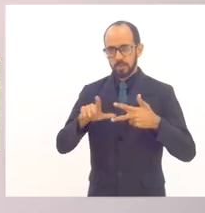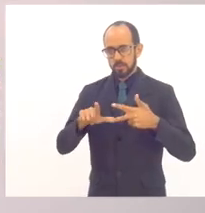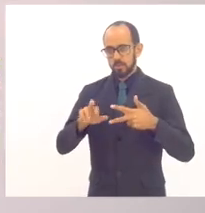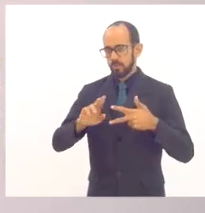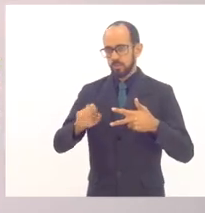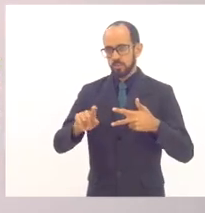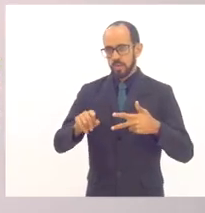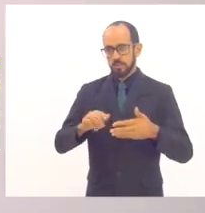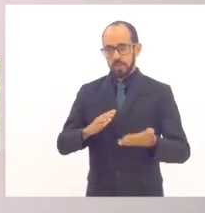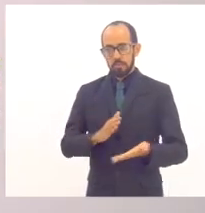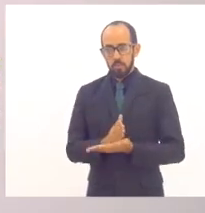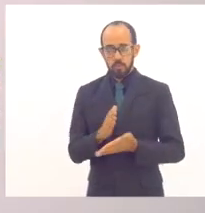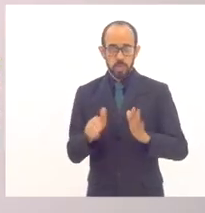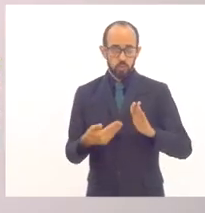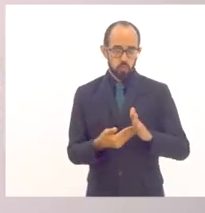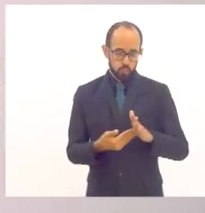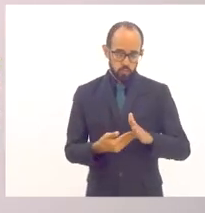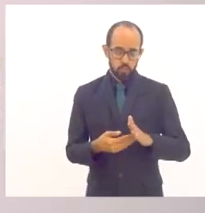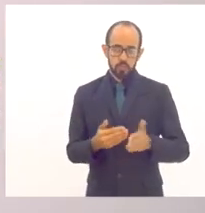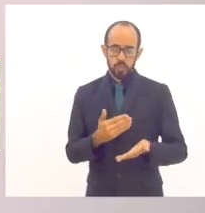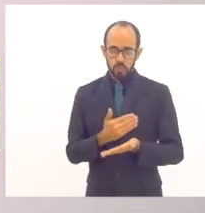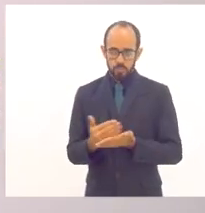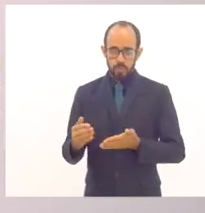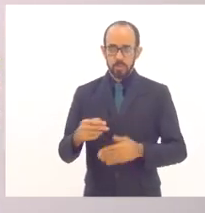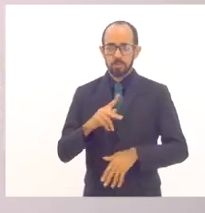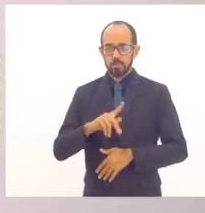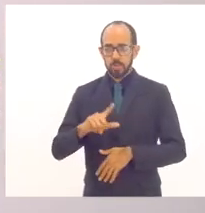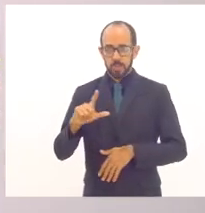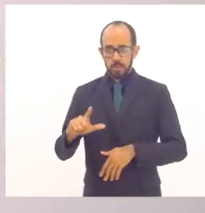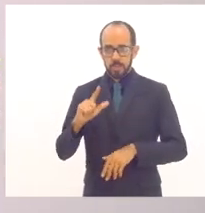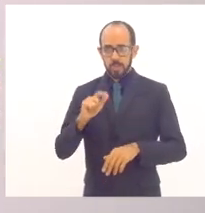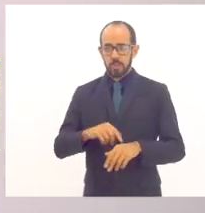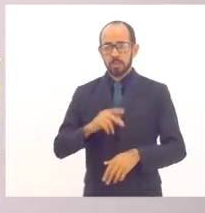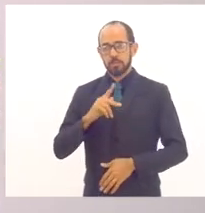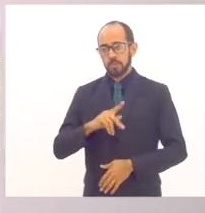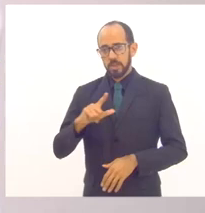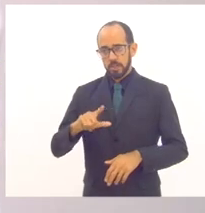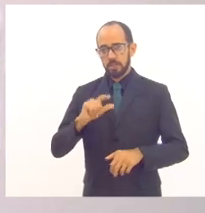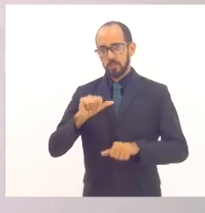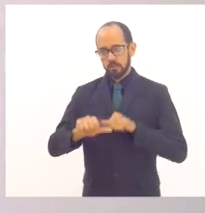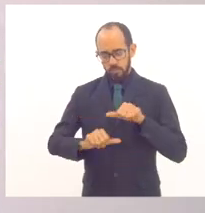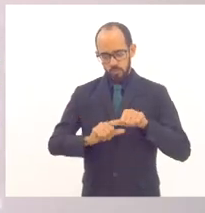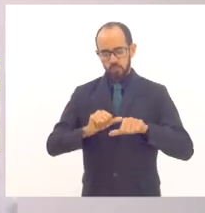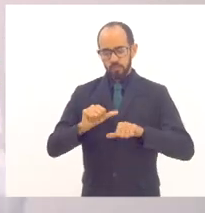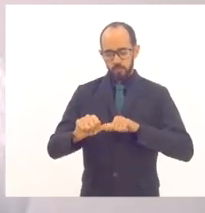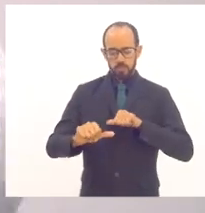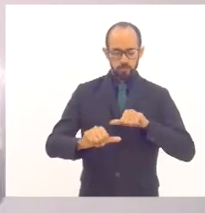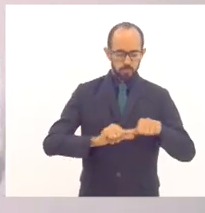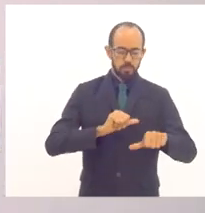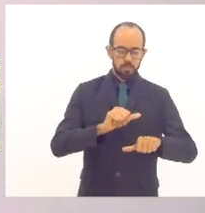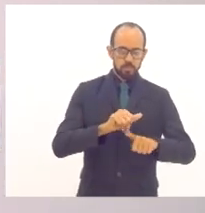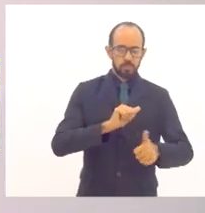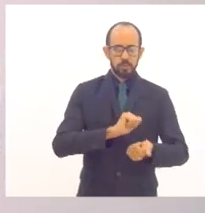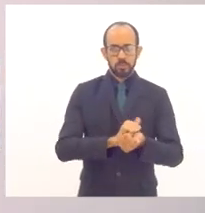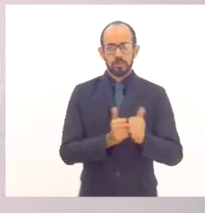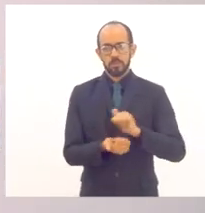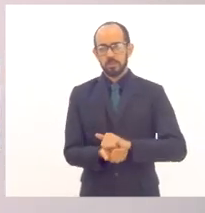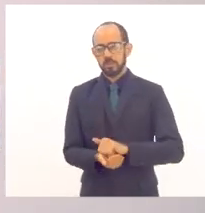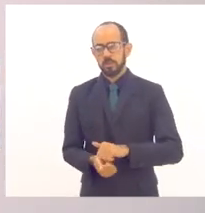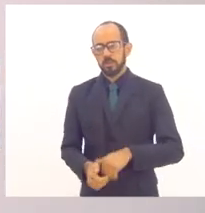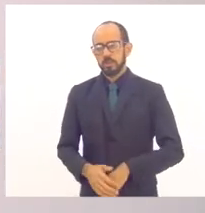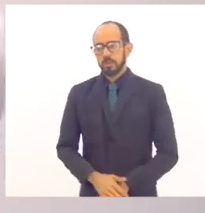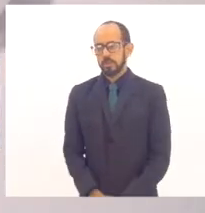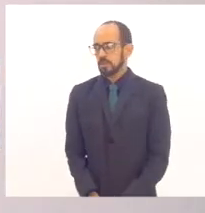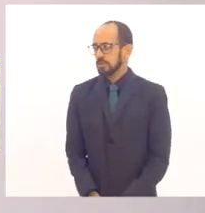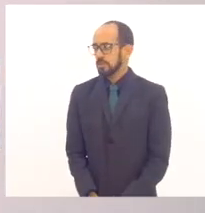está. Você entra com um projeto e esse projeto vai ser modificado. Vai ser modificado. Então,